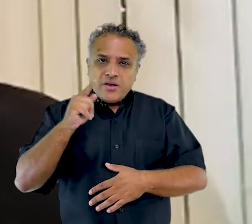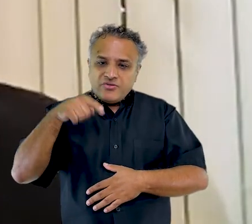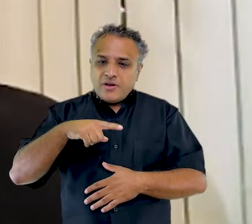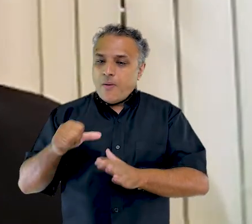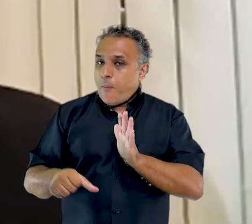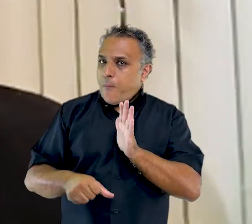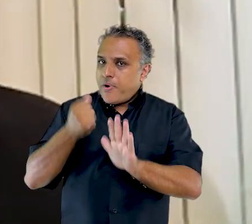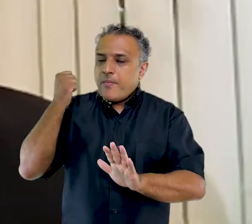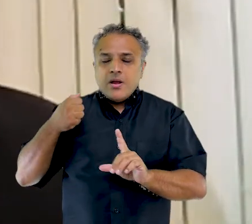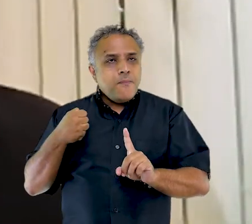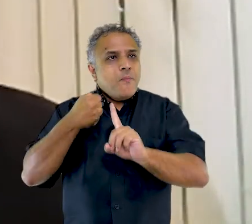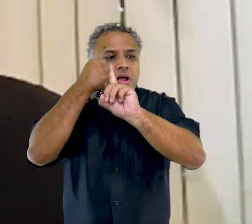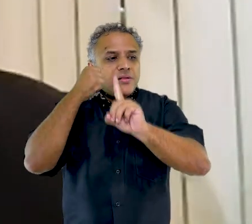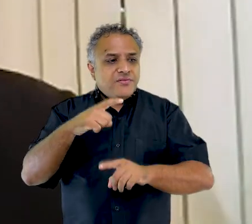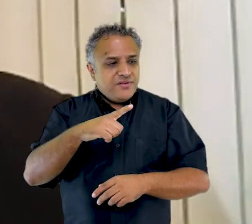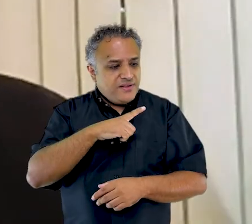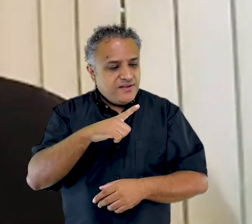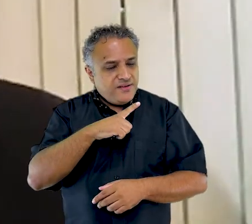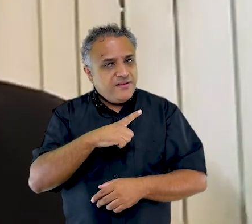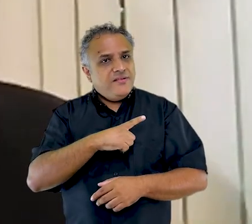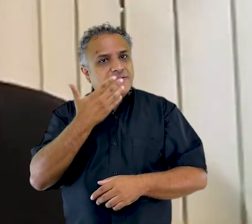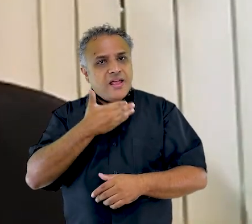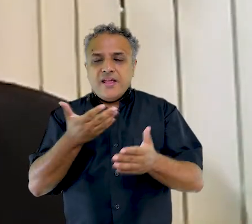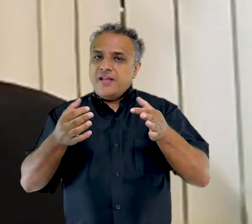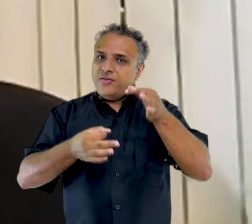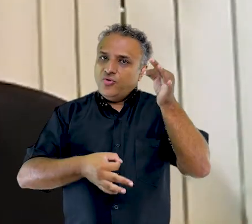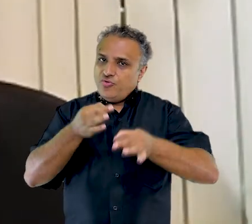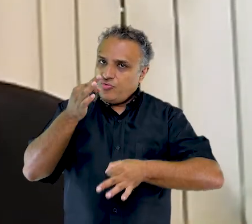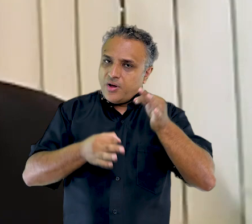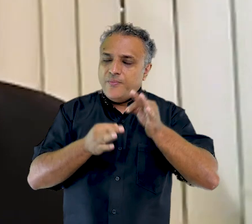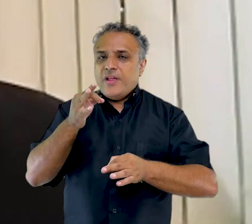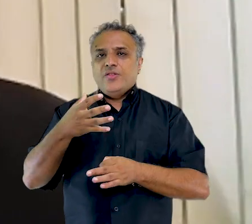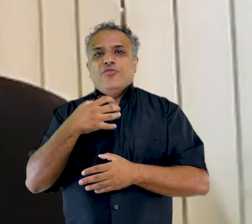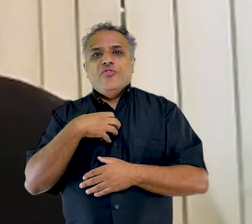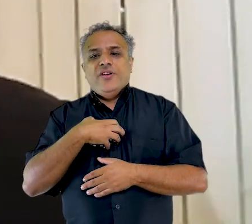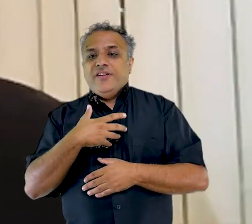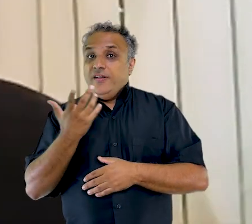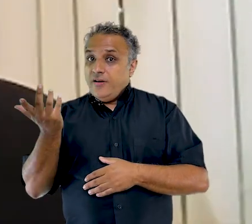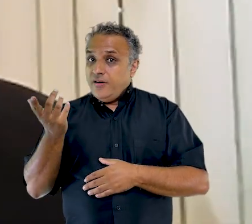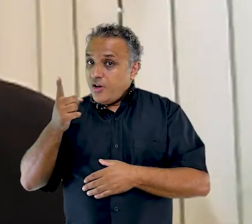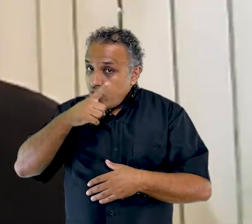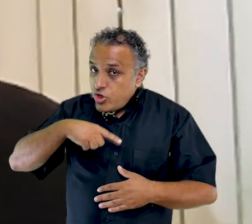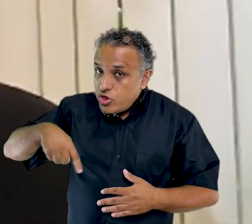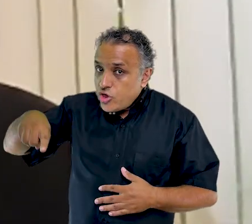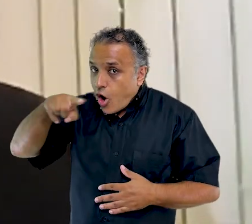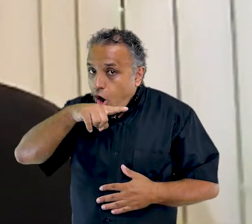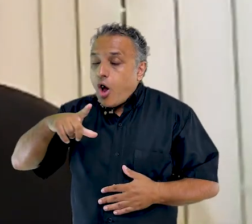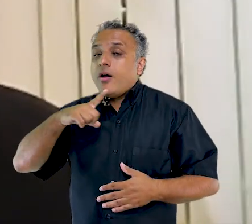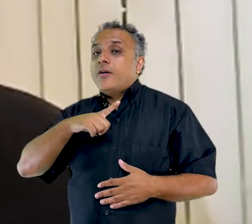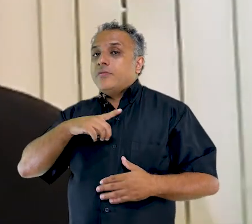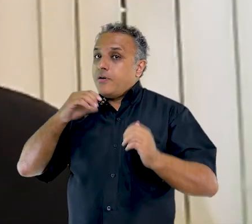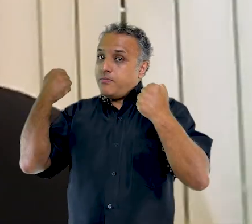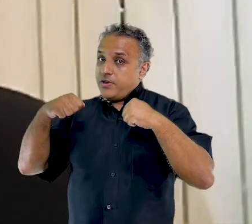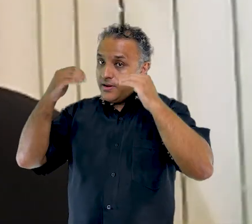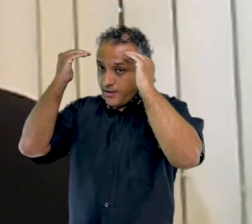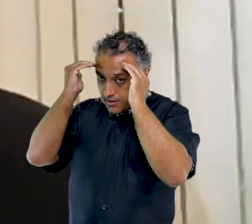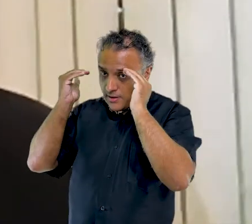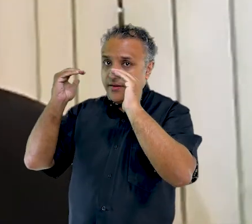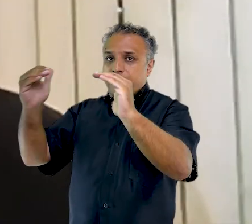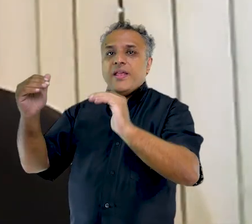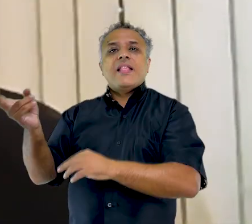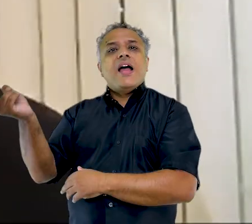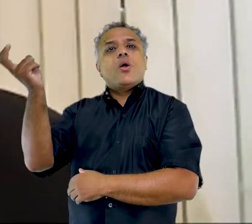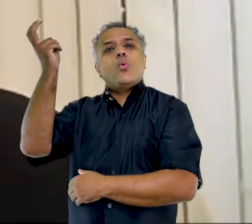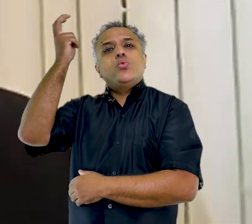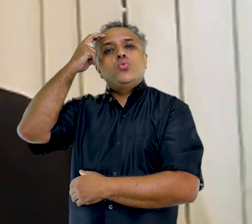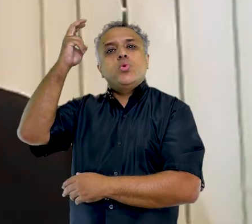primeiro impacto que esse julgamento deu, foi no sentido de que, olha, nós devemos respeitar a cultura